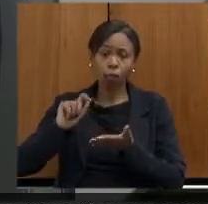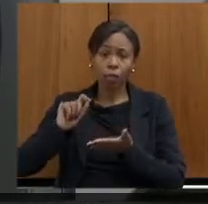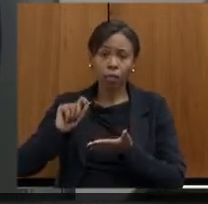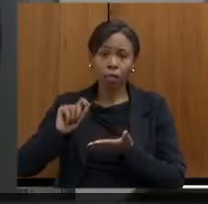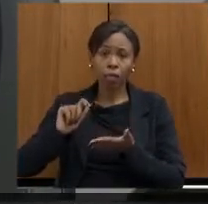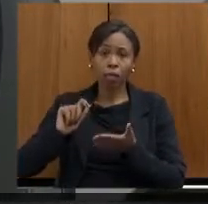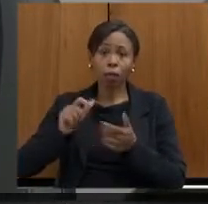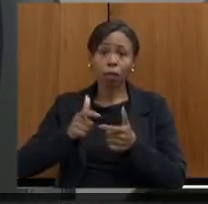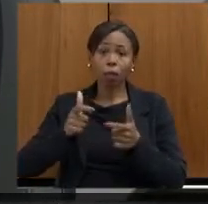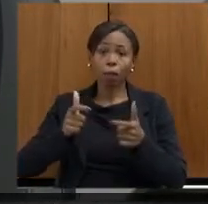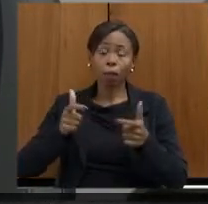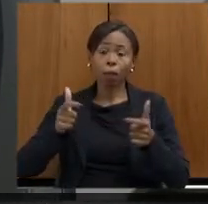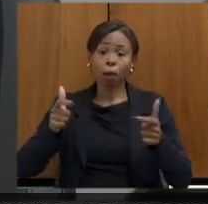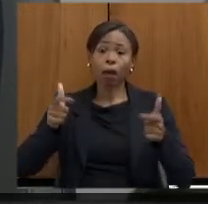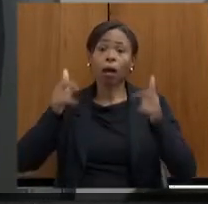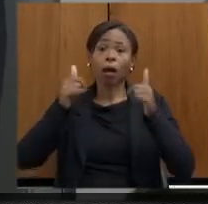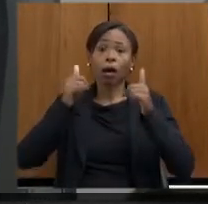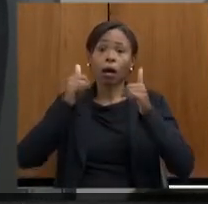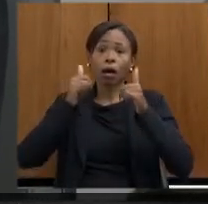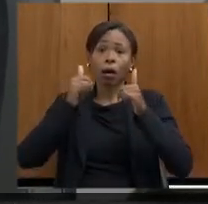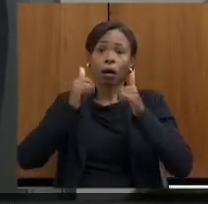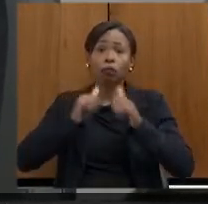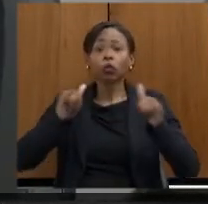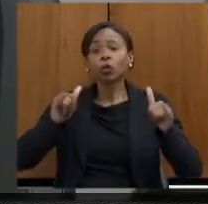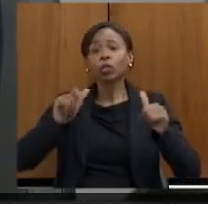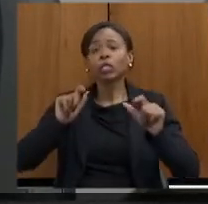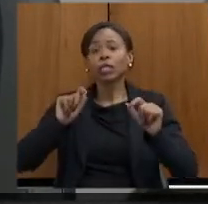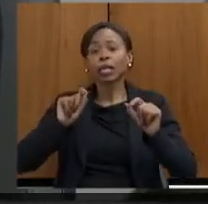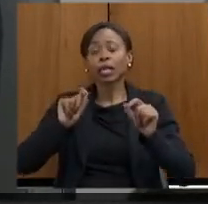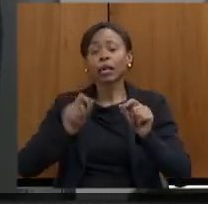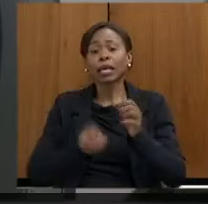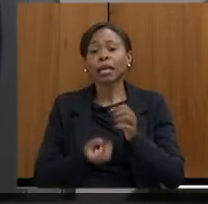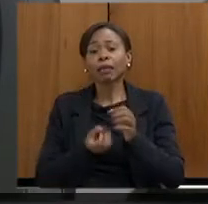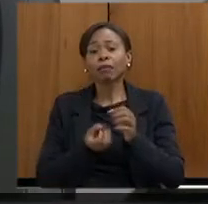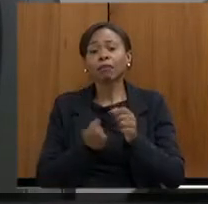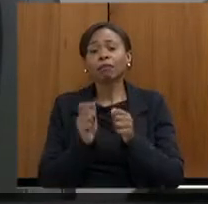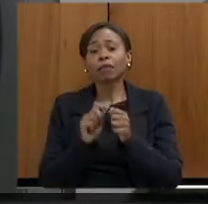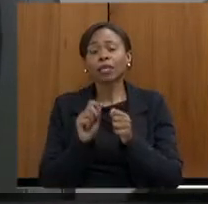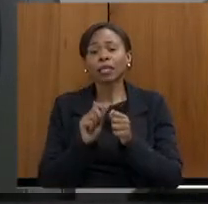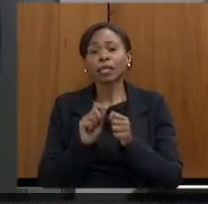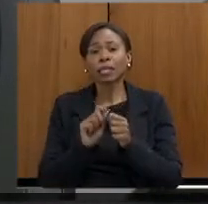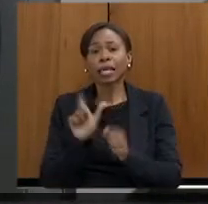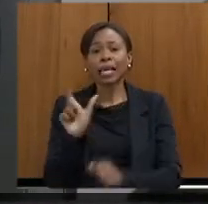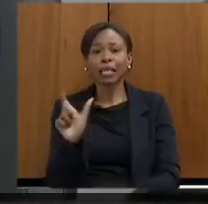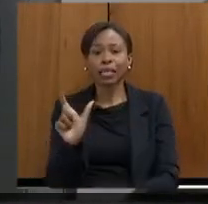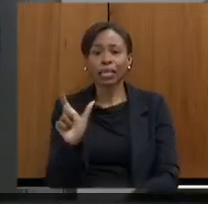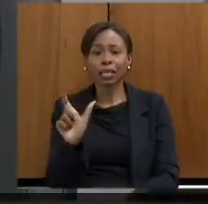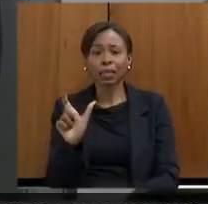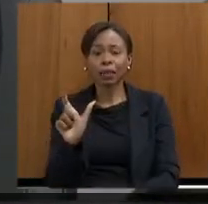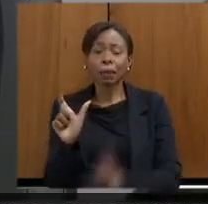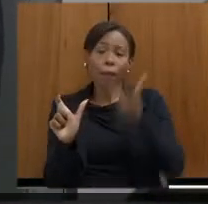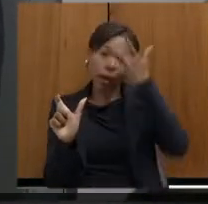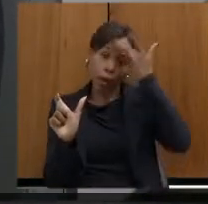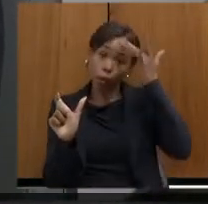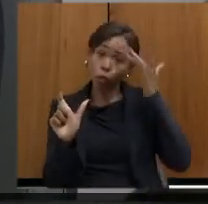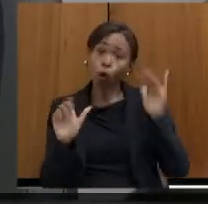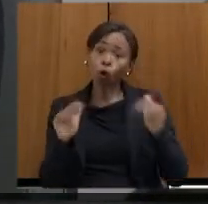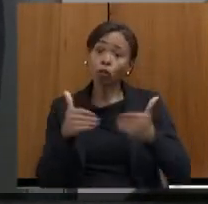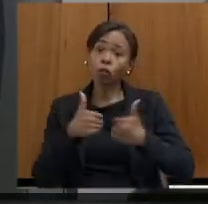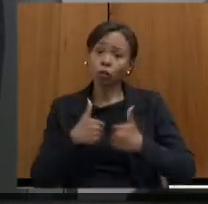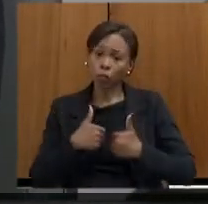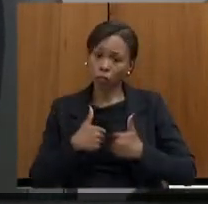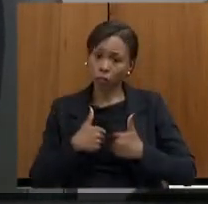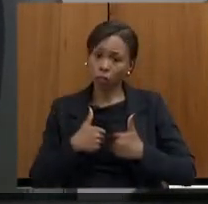sobre a ampliação e a divulgação da emissão das carteiras para as pessoas com transtorno do espectro autista, tão importante